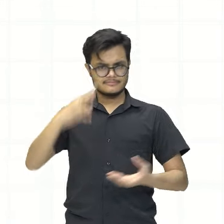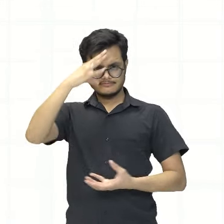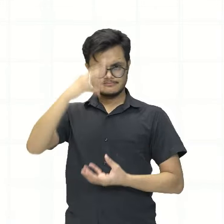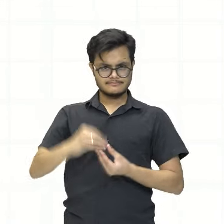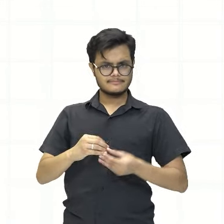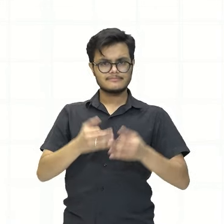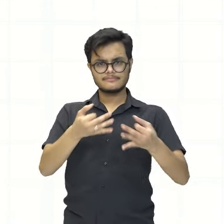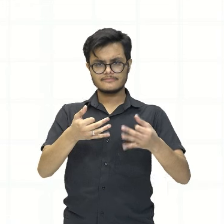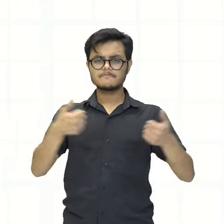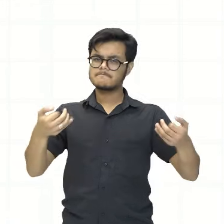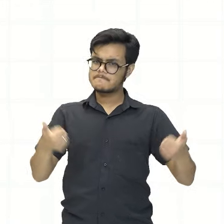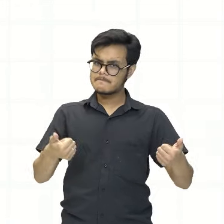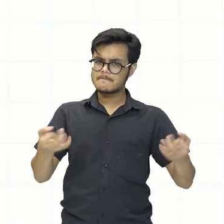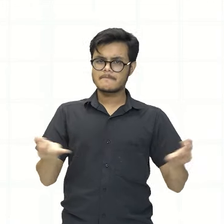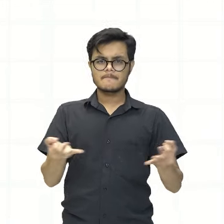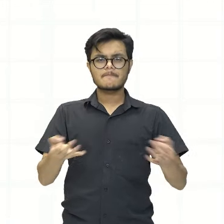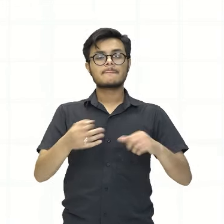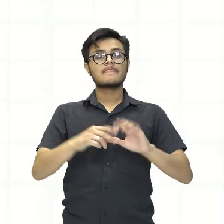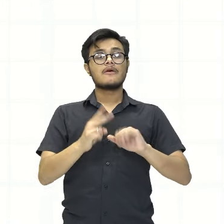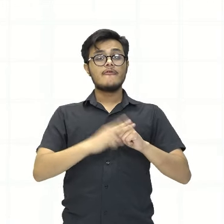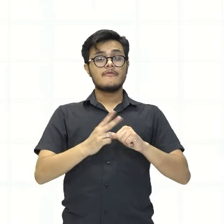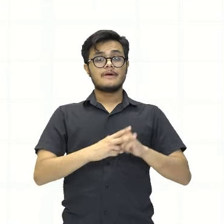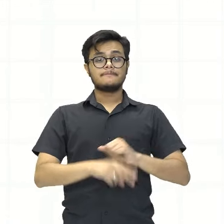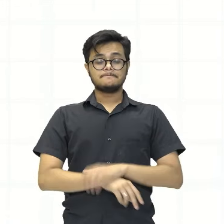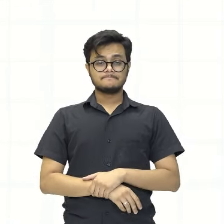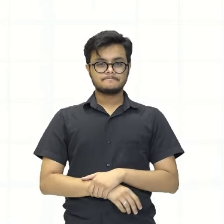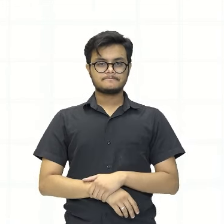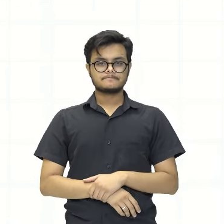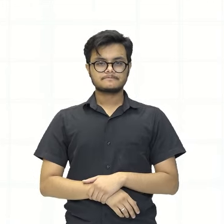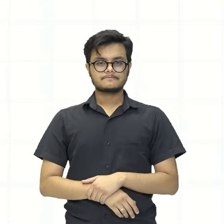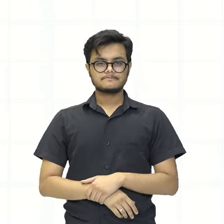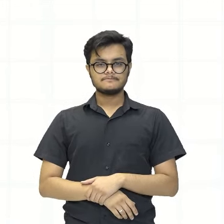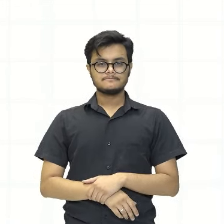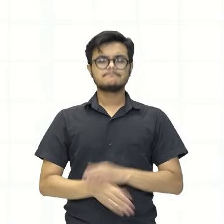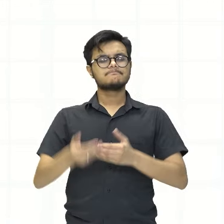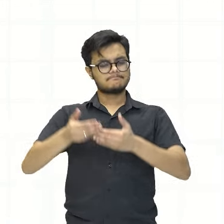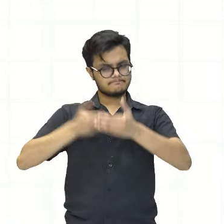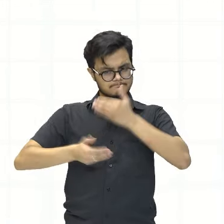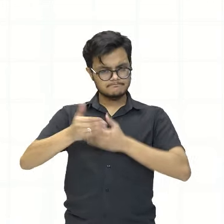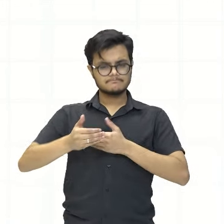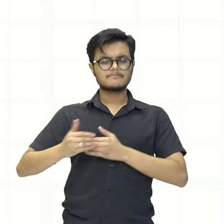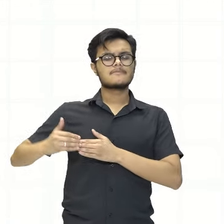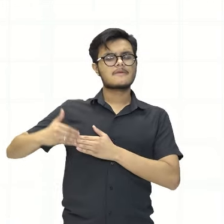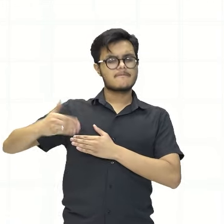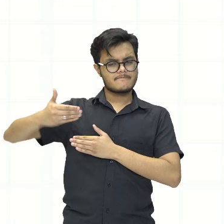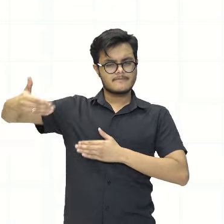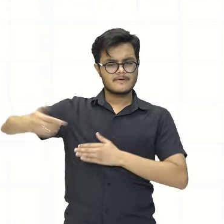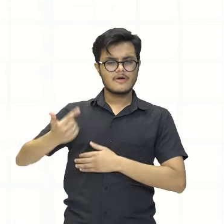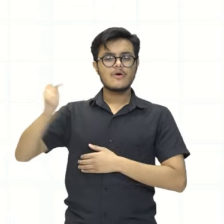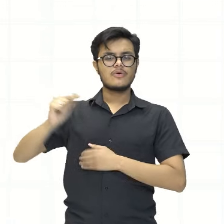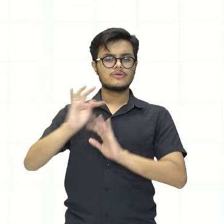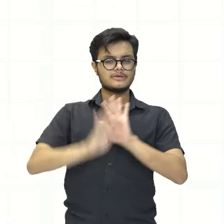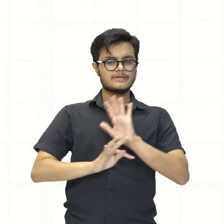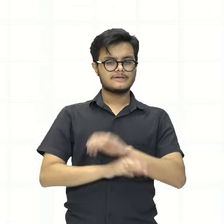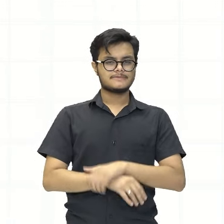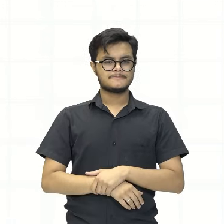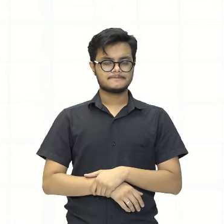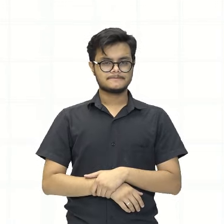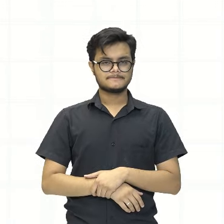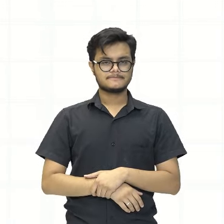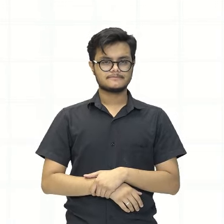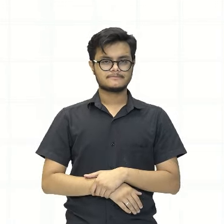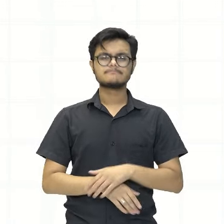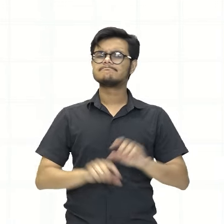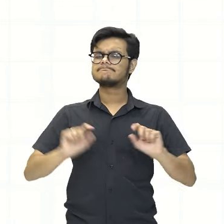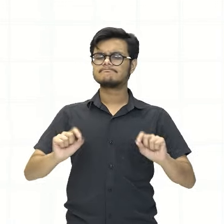nosso verbo transitivo direto Então olha só vamos adiante vamos observar a nossa próxima tela e vamos verificar o